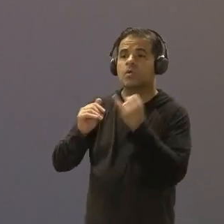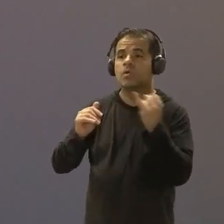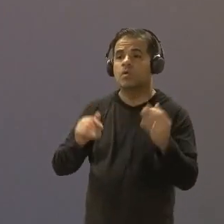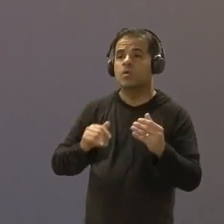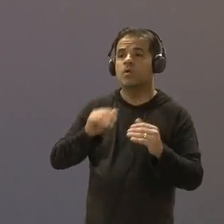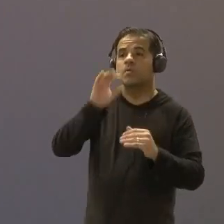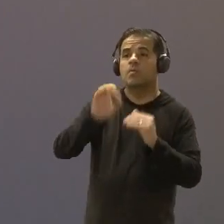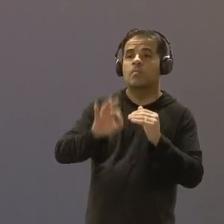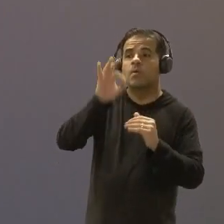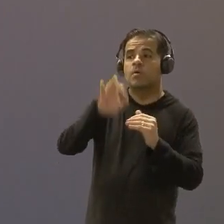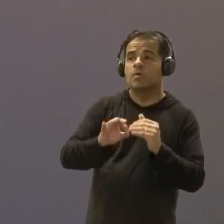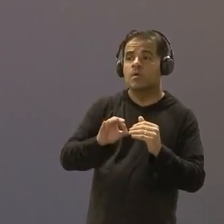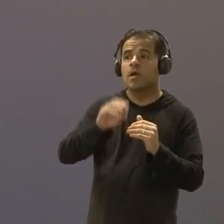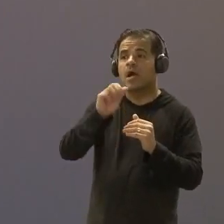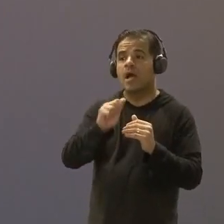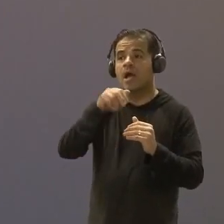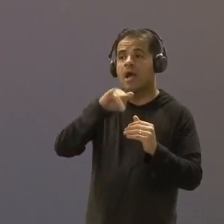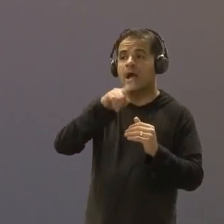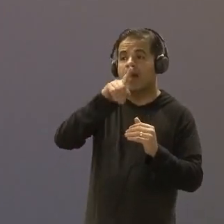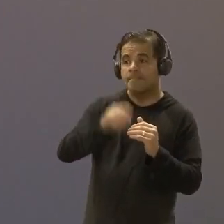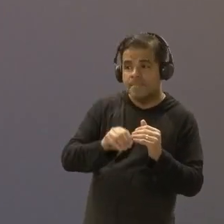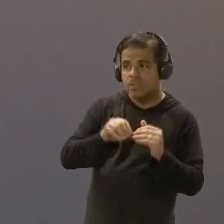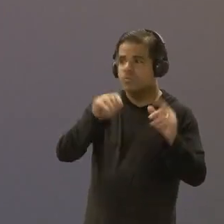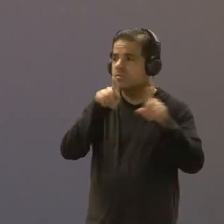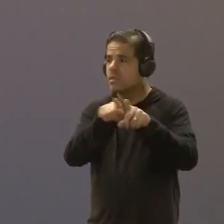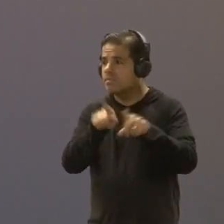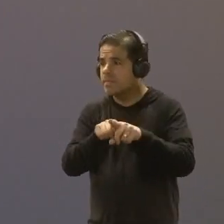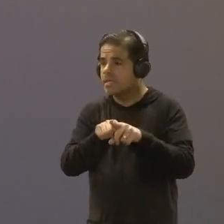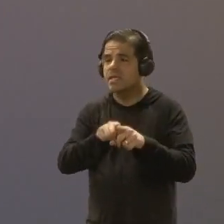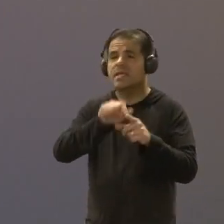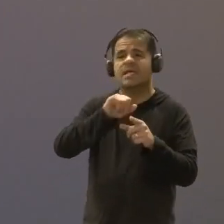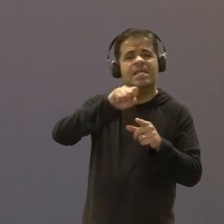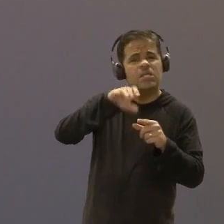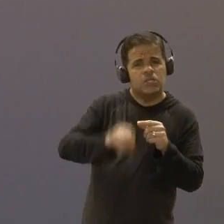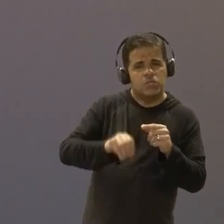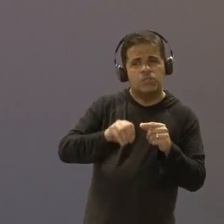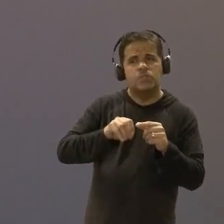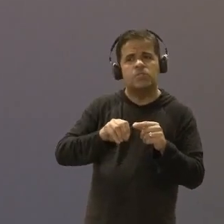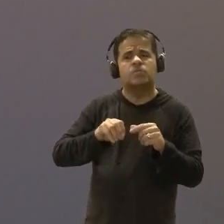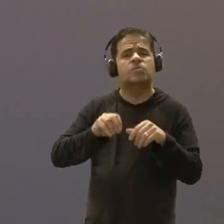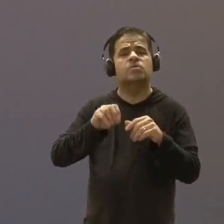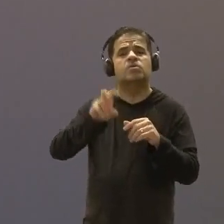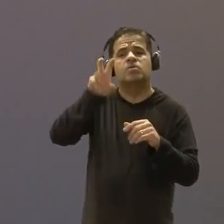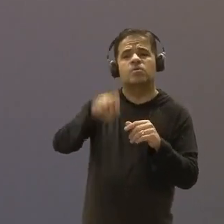a proporção de amido e isomaltolose na fórmula.